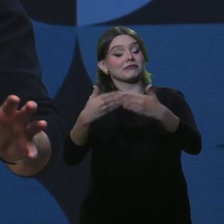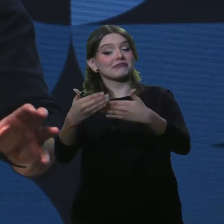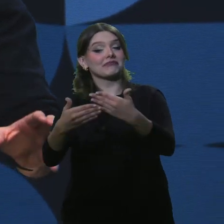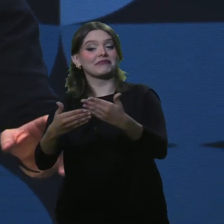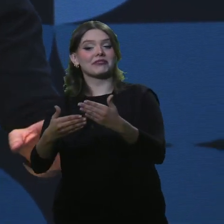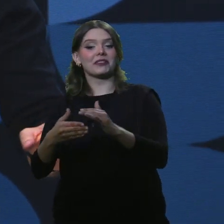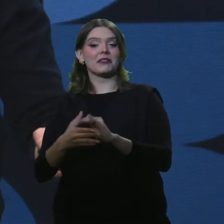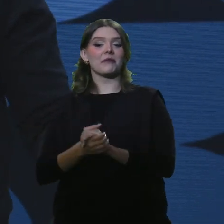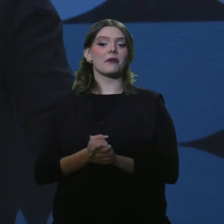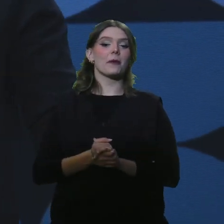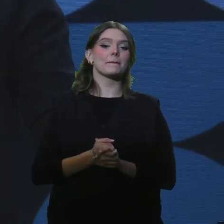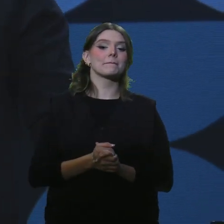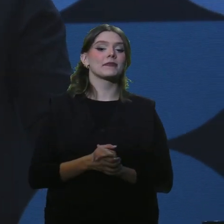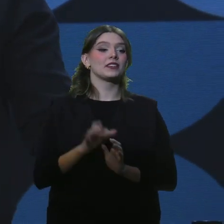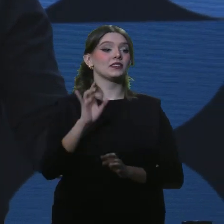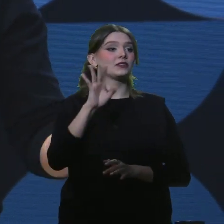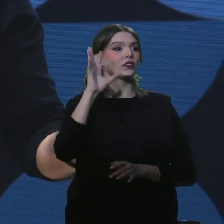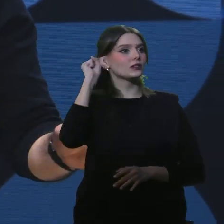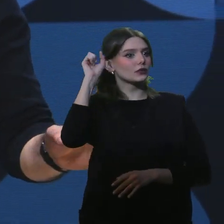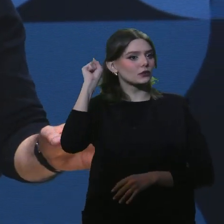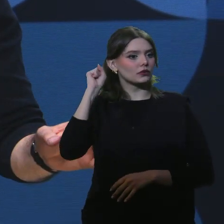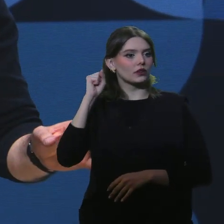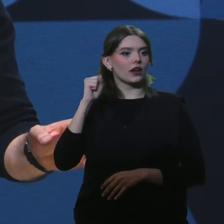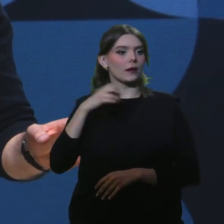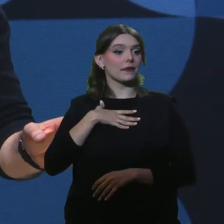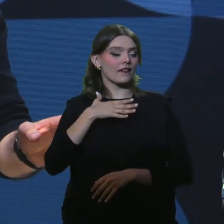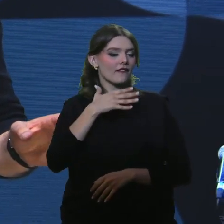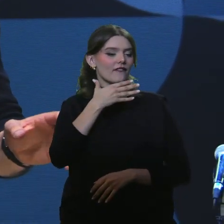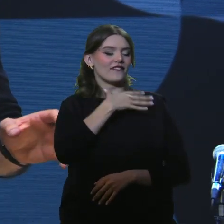segundos. Só escuto ai meu Deus.